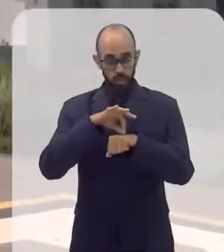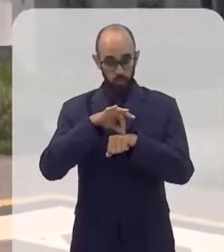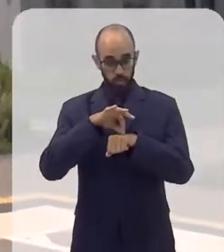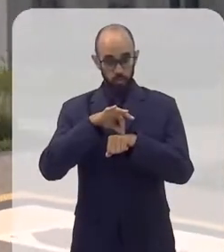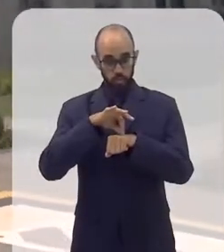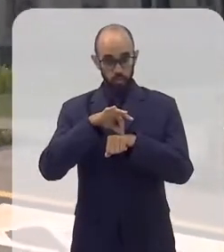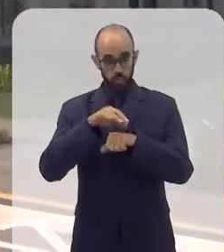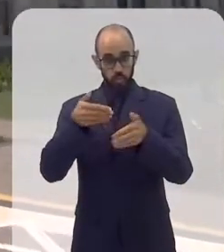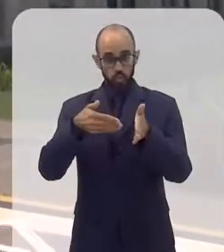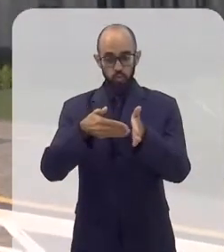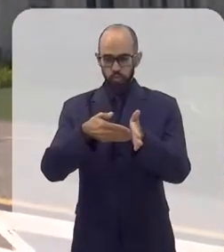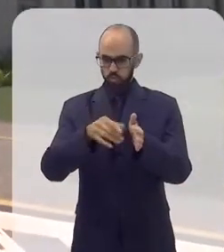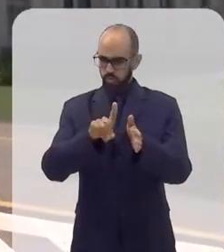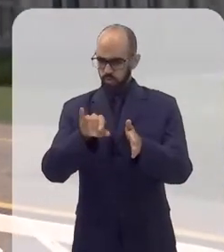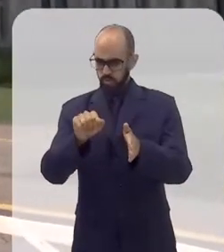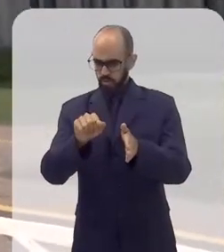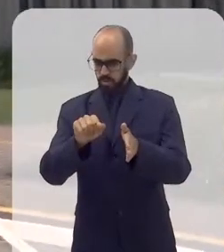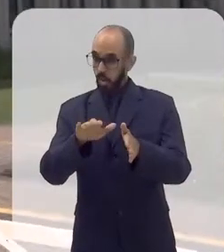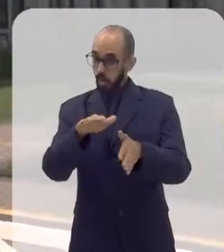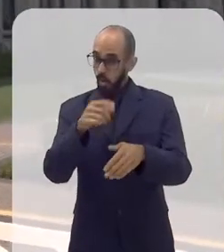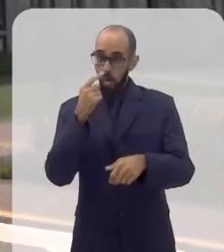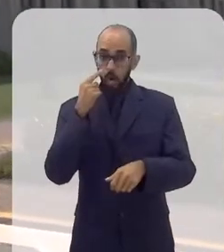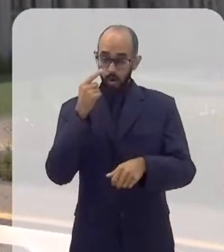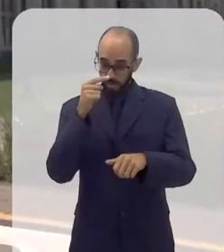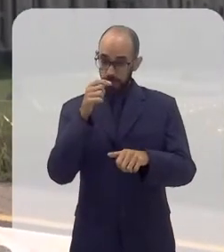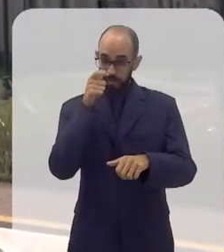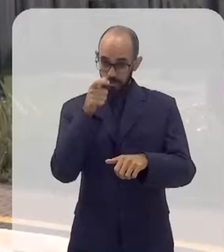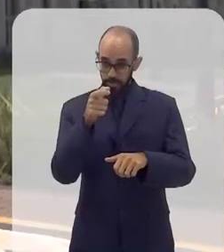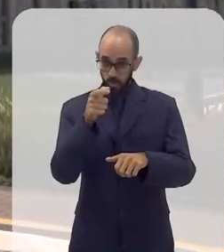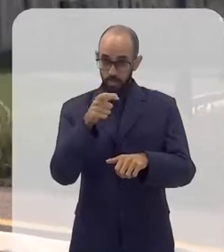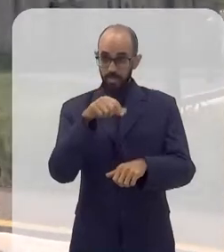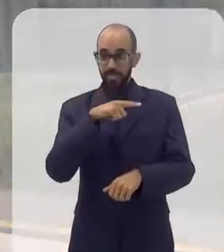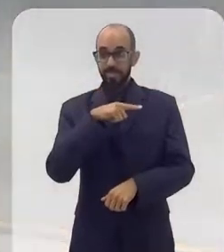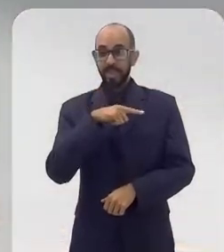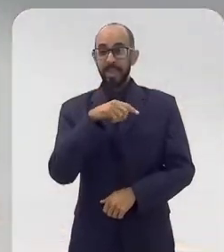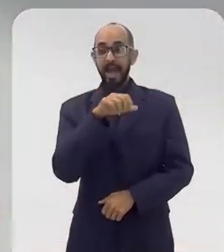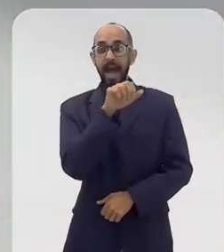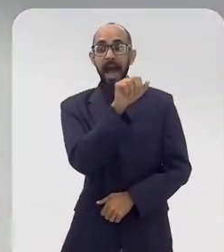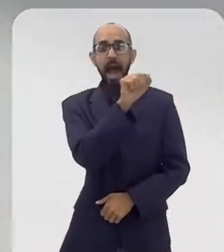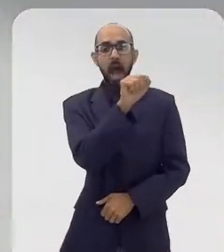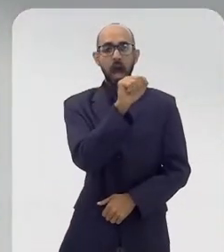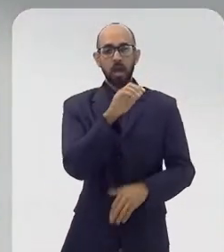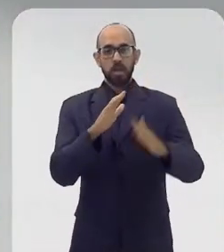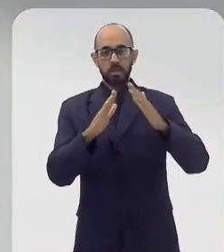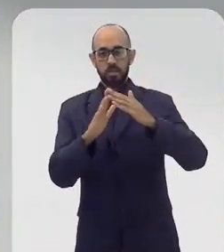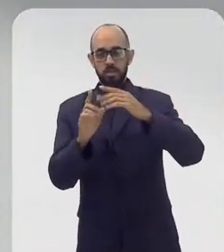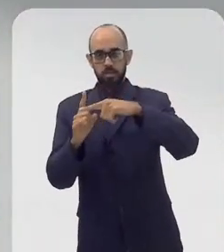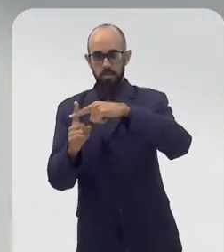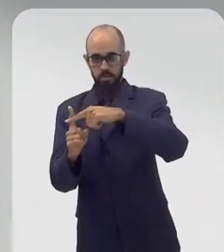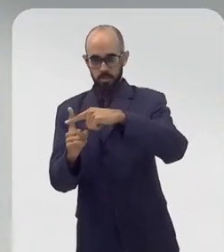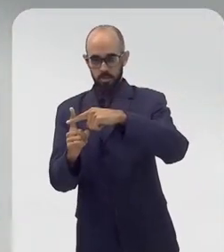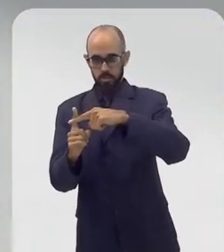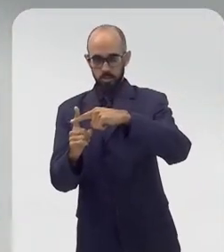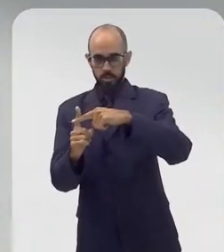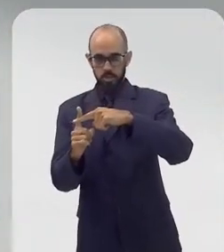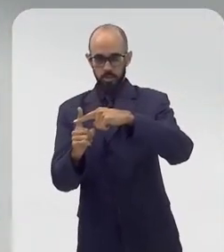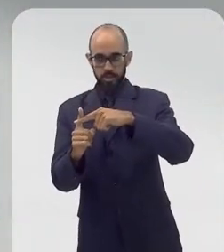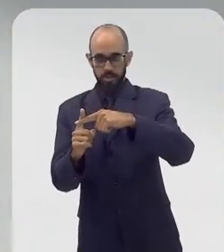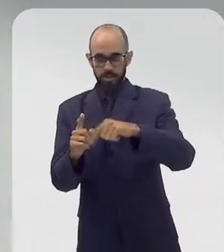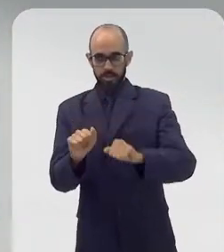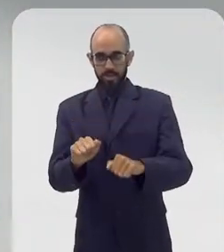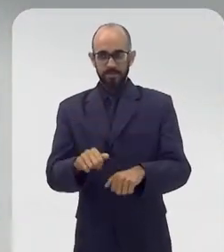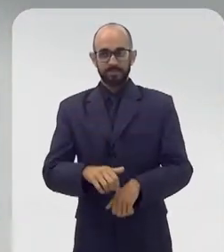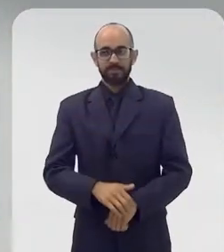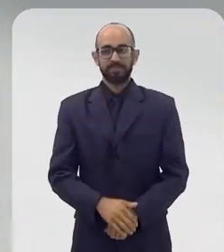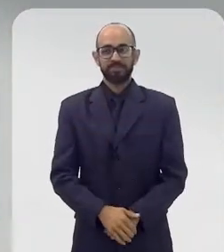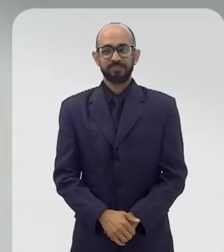Últimos Dias. Preste atenção, tem um A na frente. A Igreja de Jesus Cristo dos